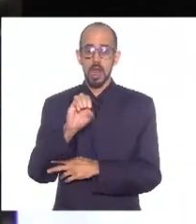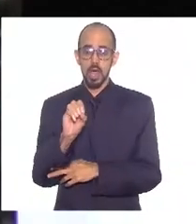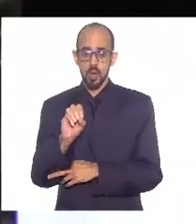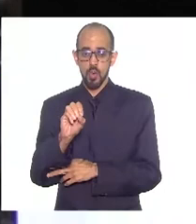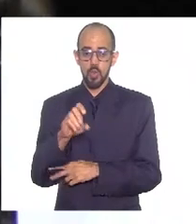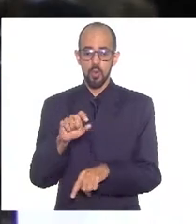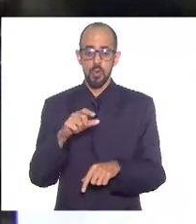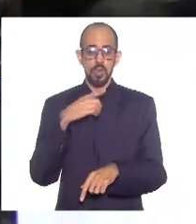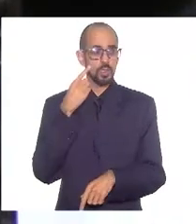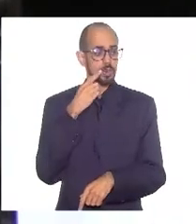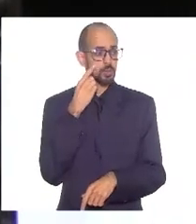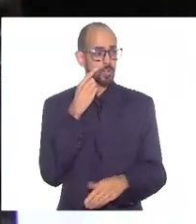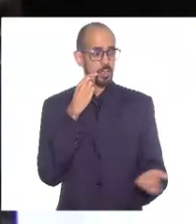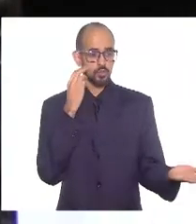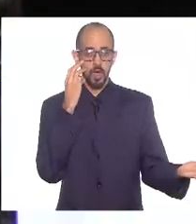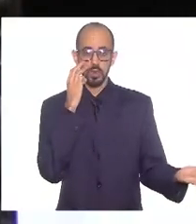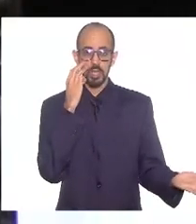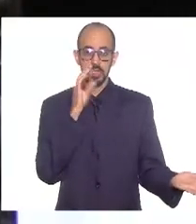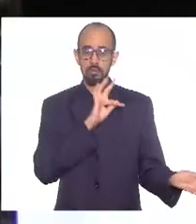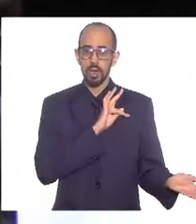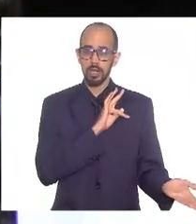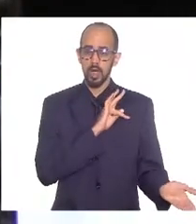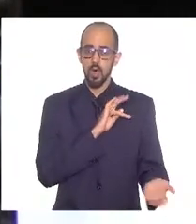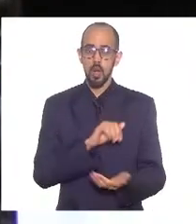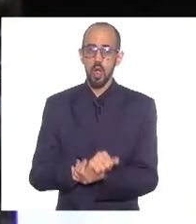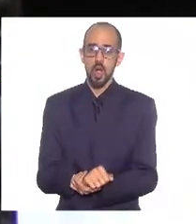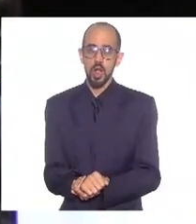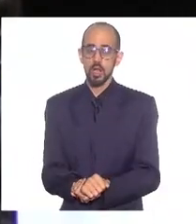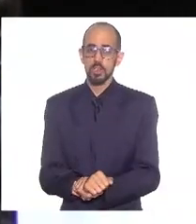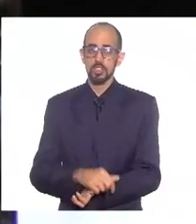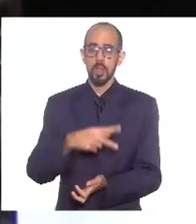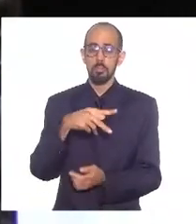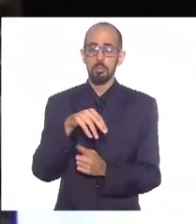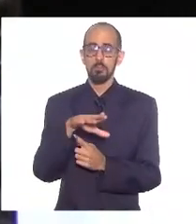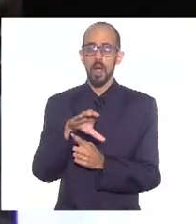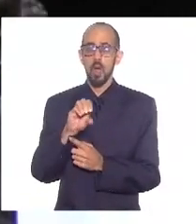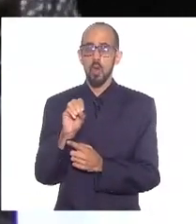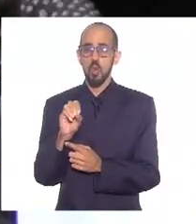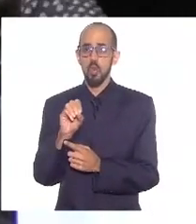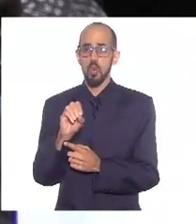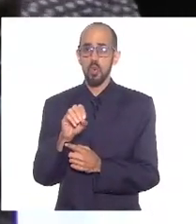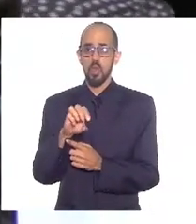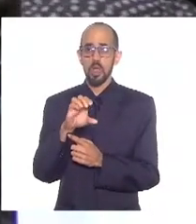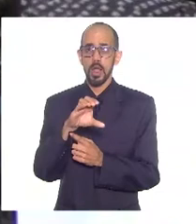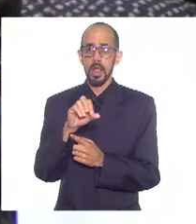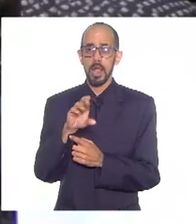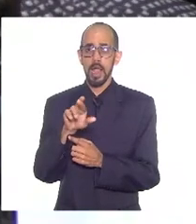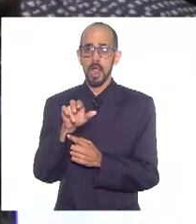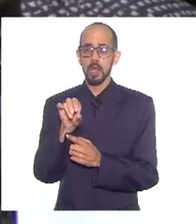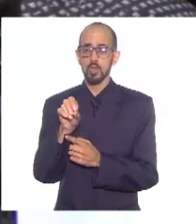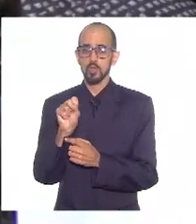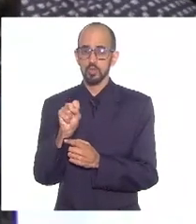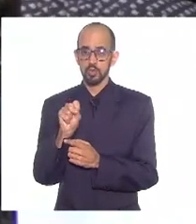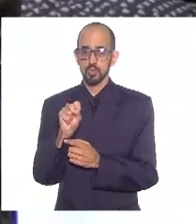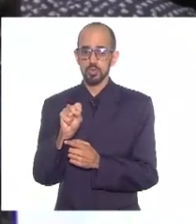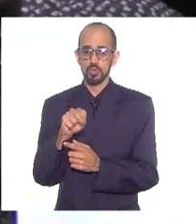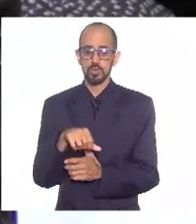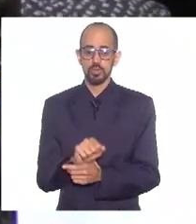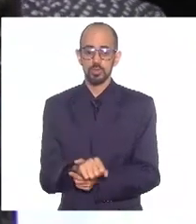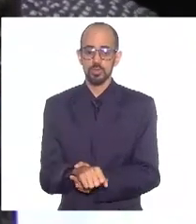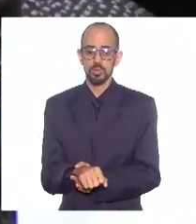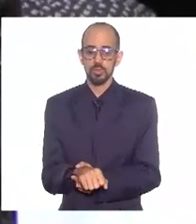os deputados Valdeque Carneiro, Marta Rocha, Paulo Ganimi, Carlos Macedo,